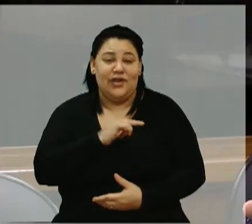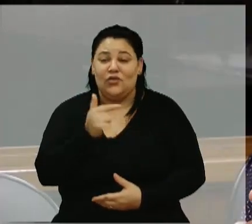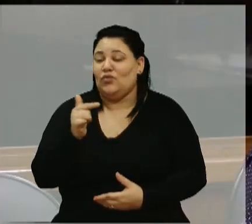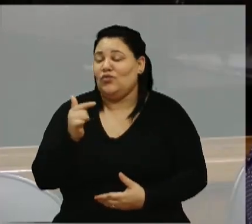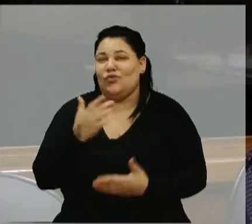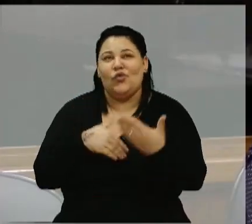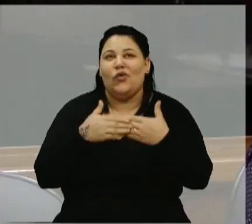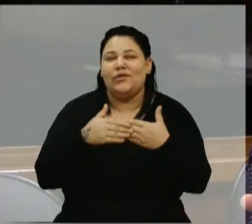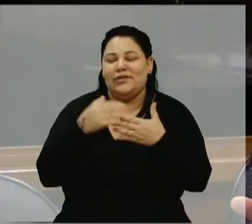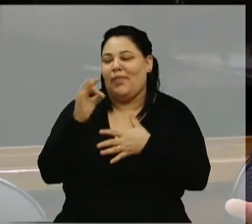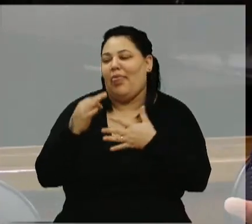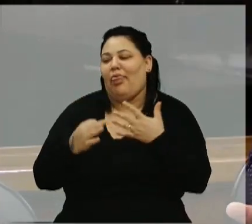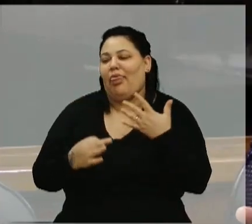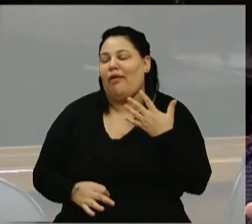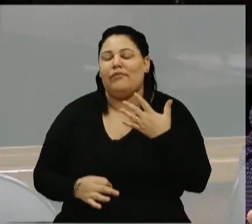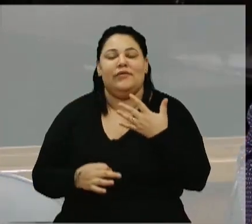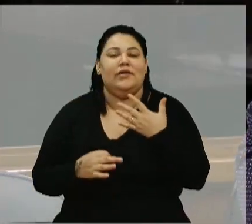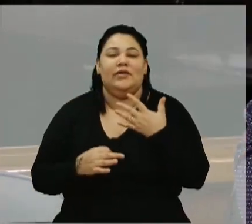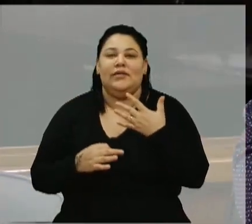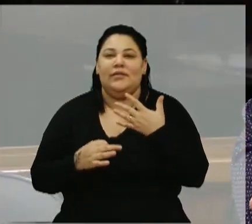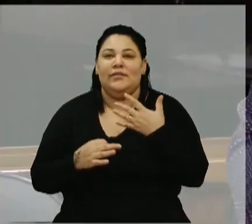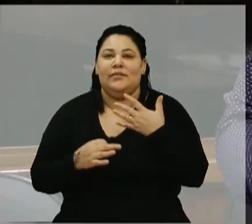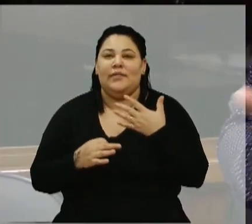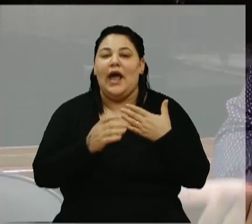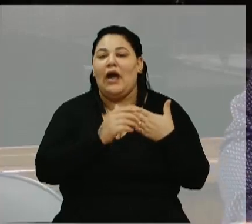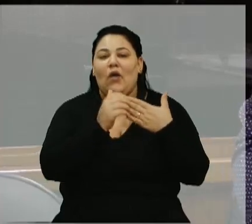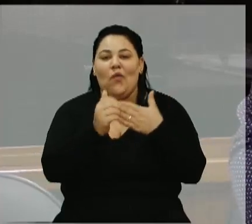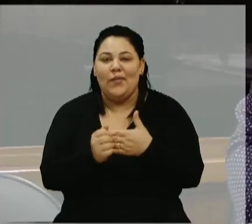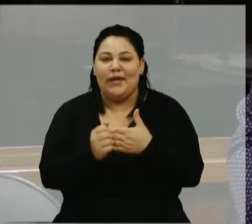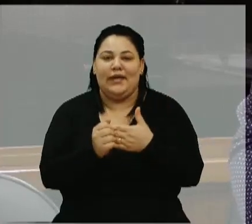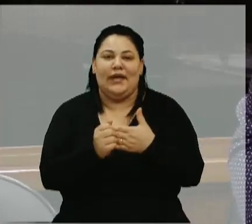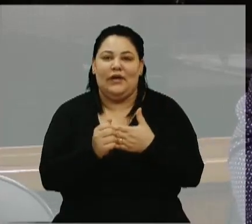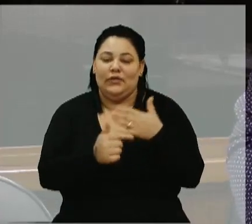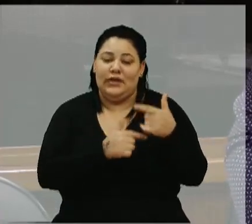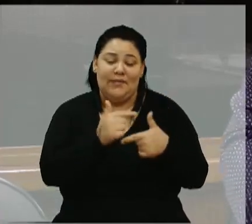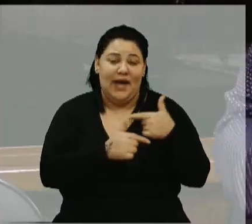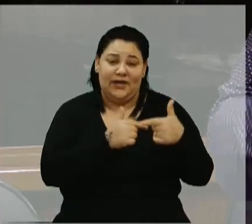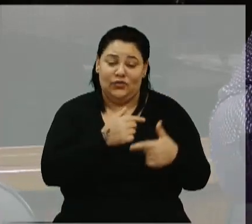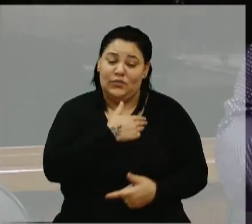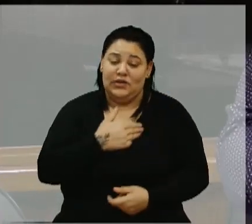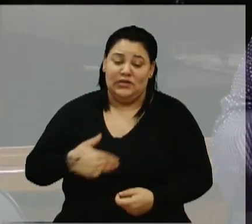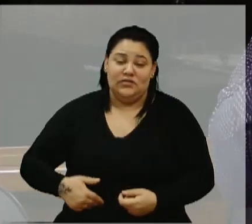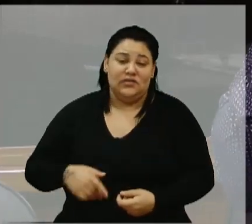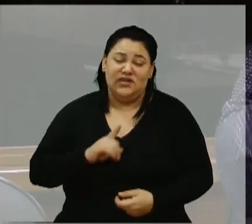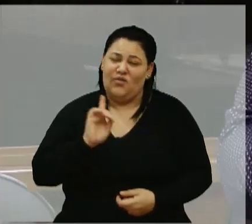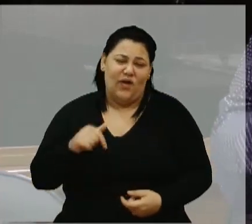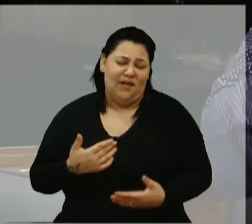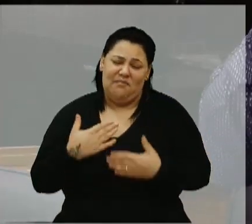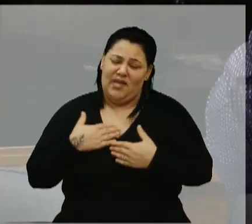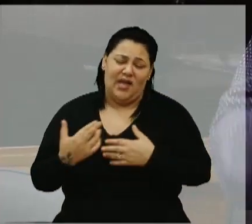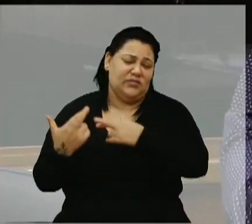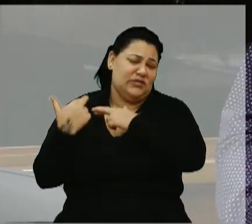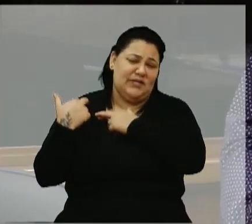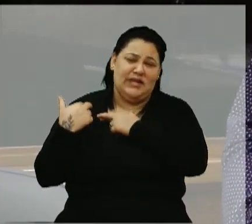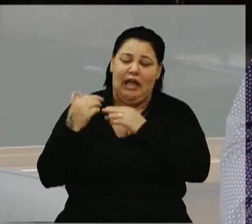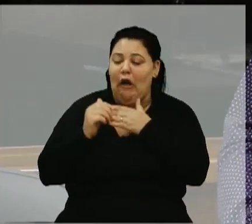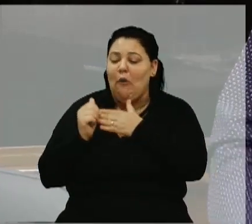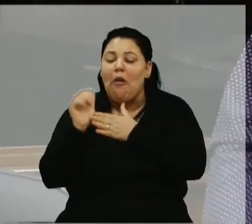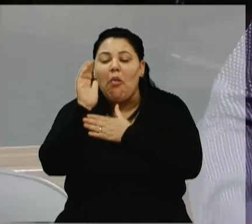para analisar a trajetória do ministro Alexandre de Moraes. Declarar o voto. E nem me cabe fazer isso. Mas, em relação a